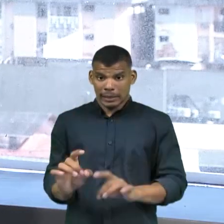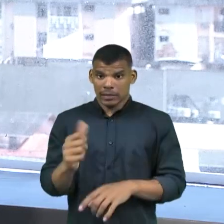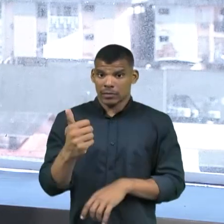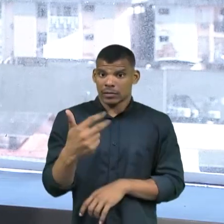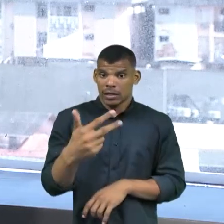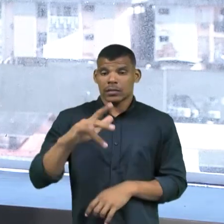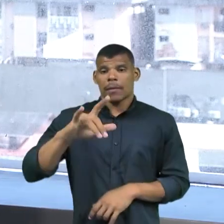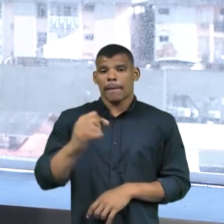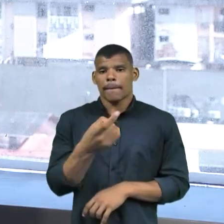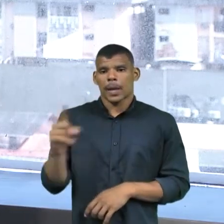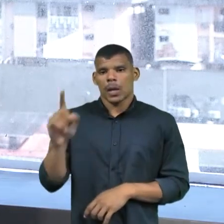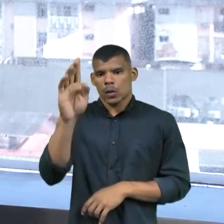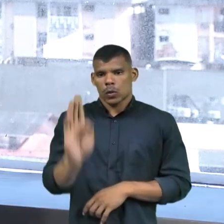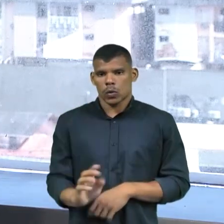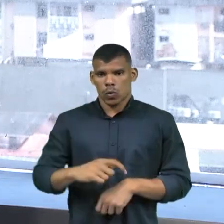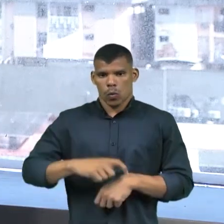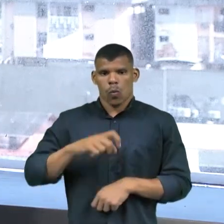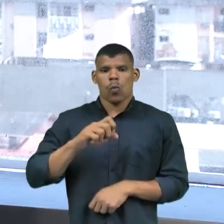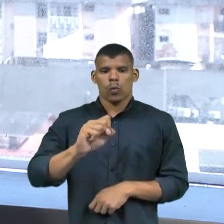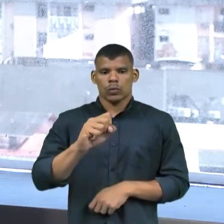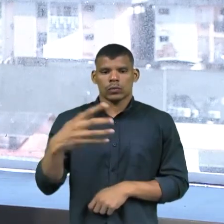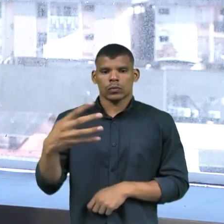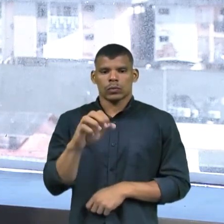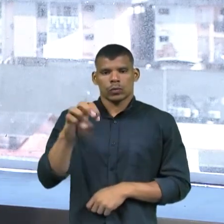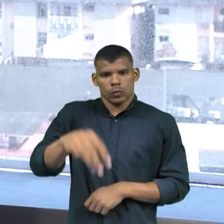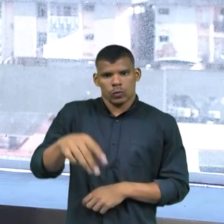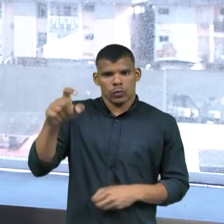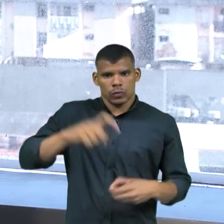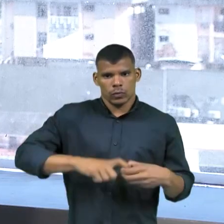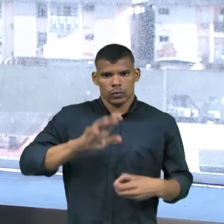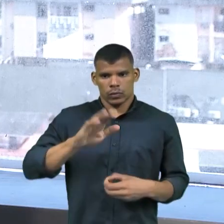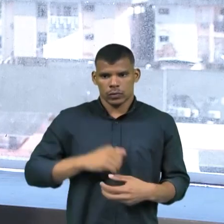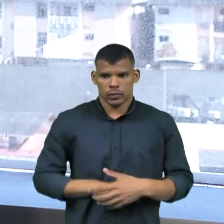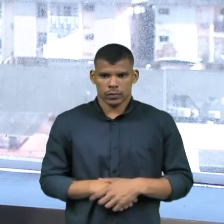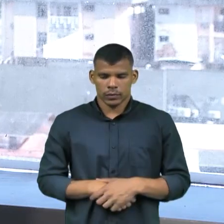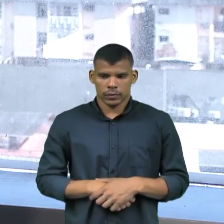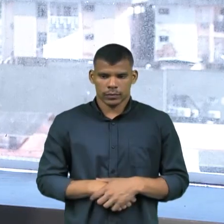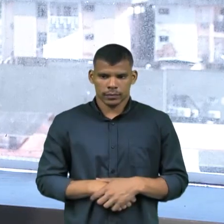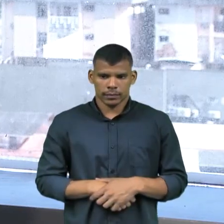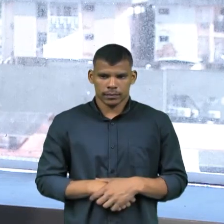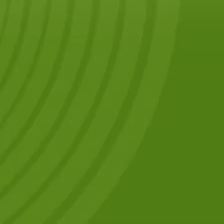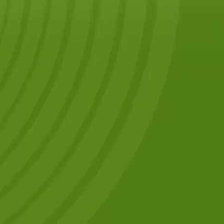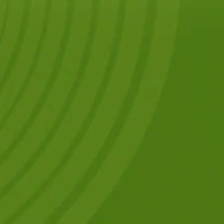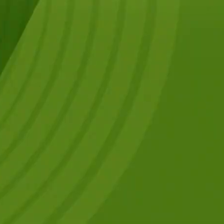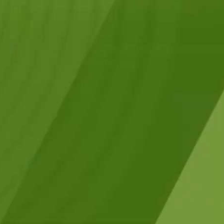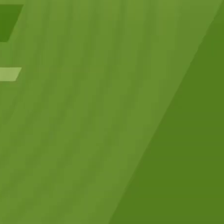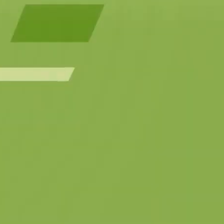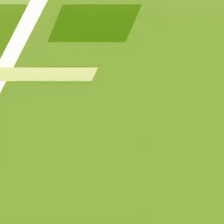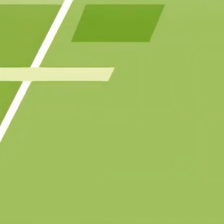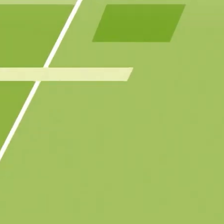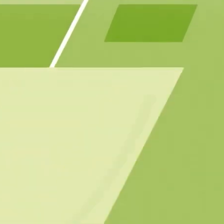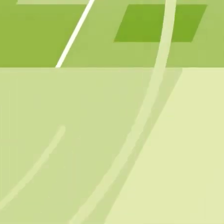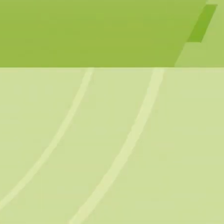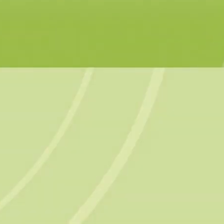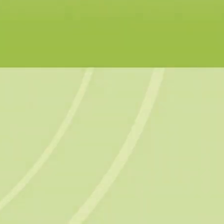de brasileiros. Agora são 8 horas 48 minutos. Voltamos daqui a pouco.